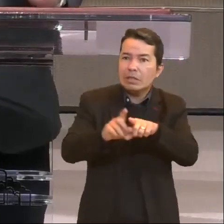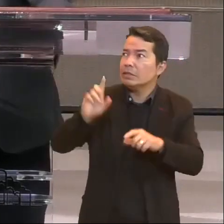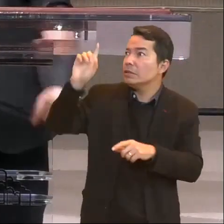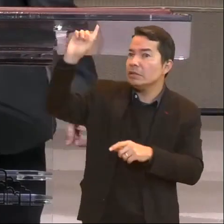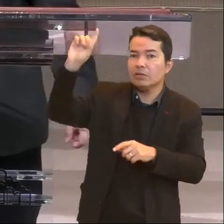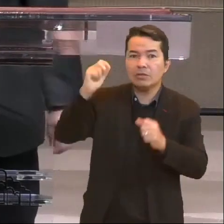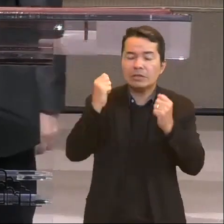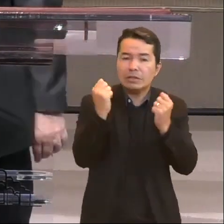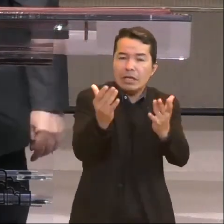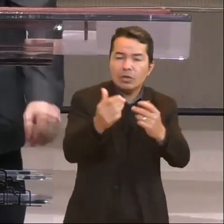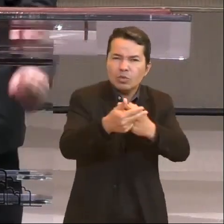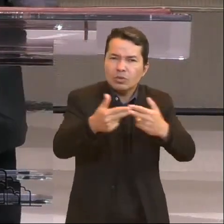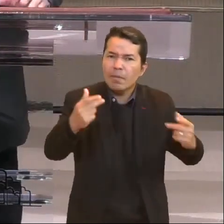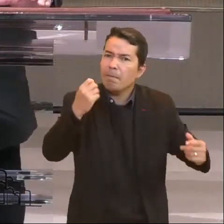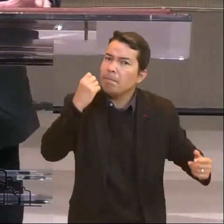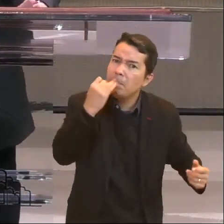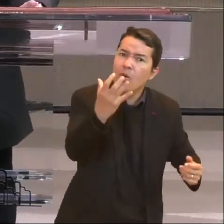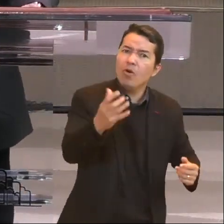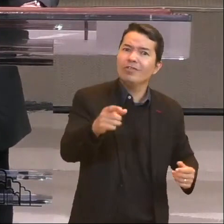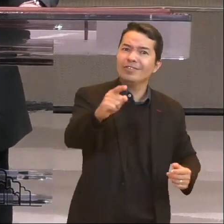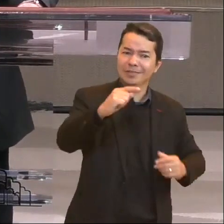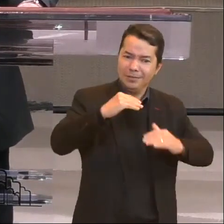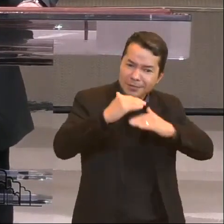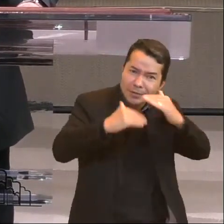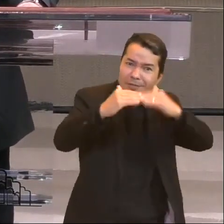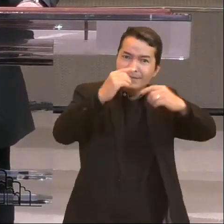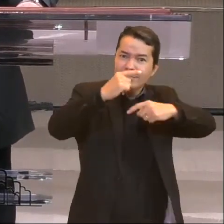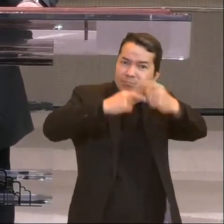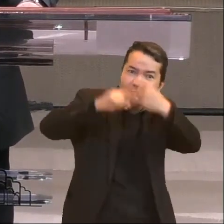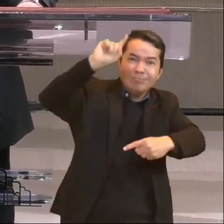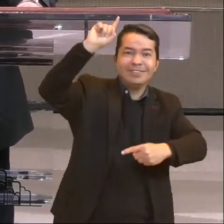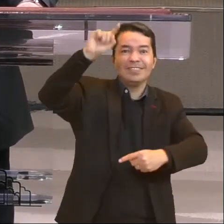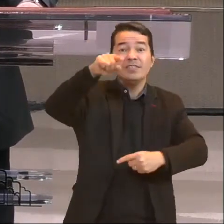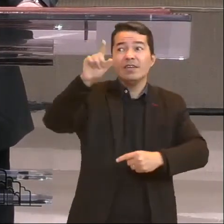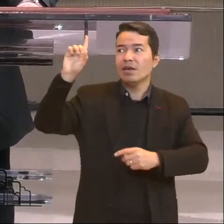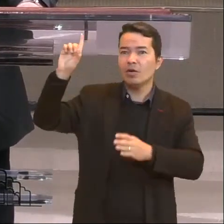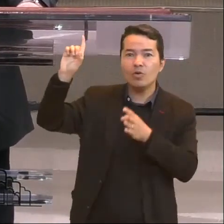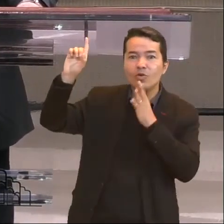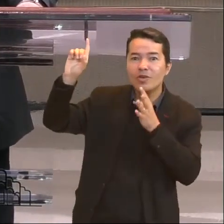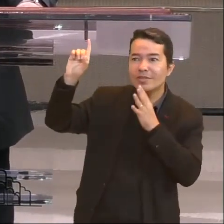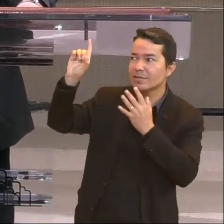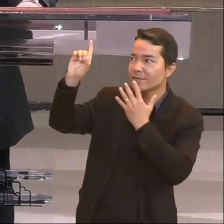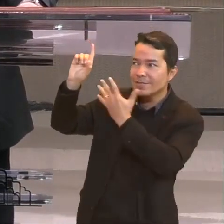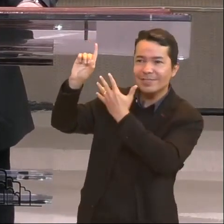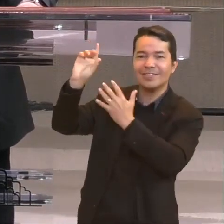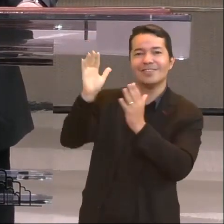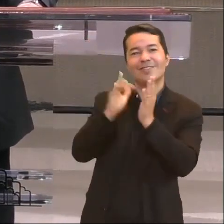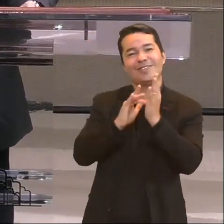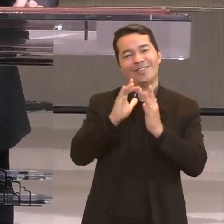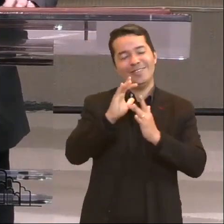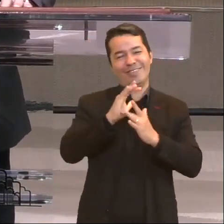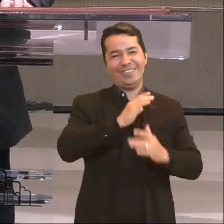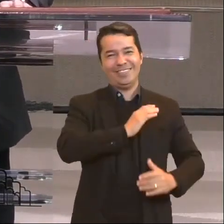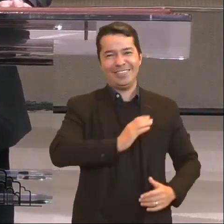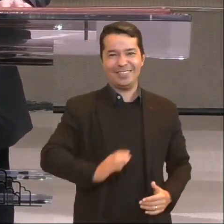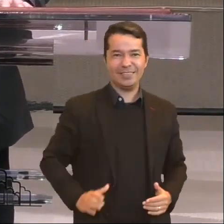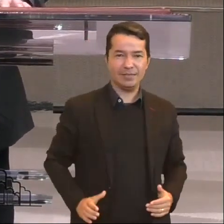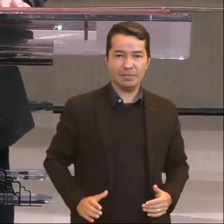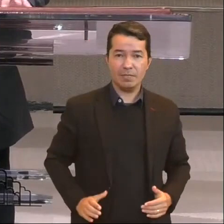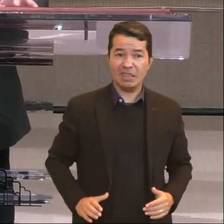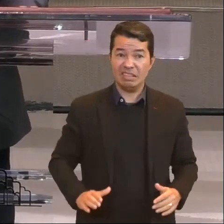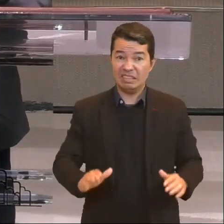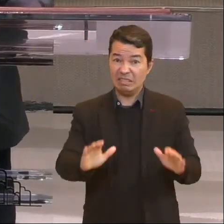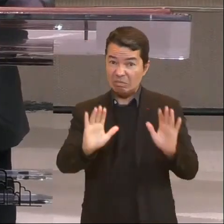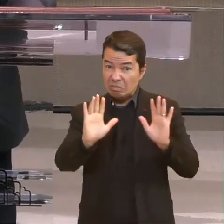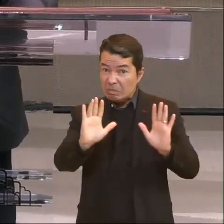boa como resultado do conhecimento que vocês têm do nosso Senhor Jesus Cristo. Mas quem não